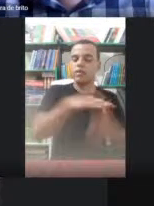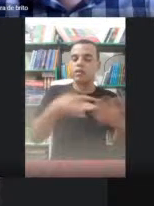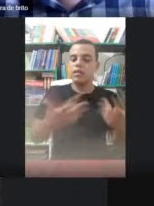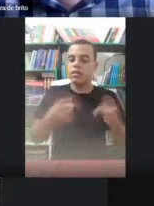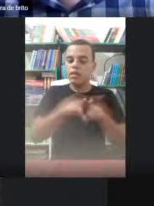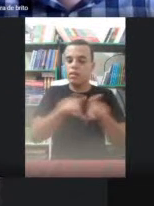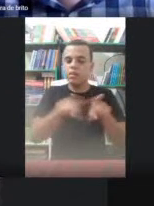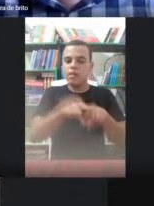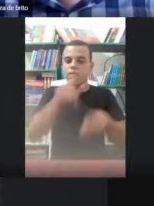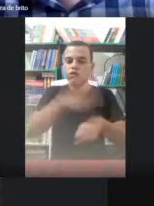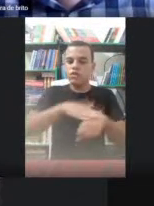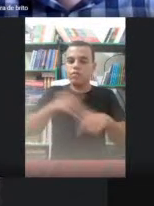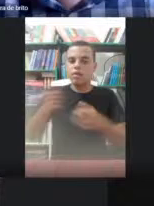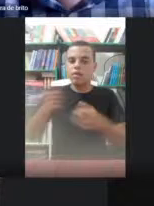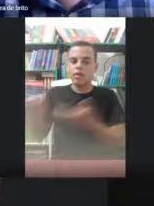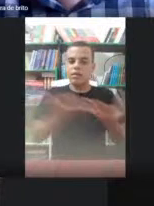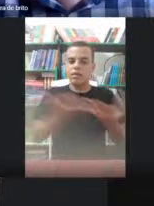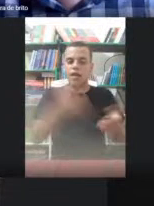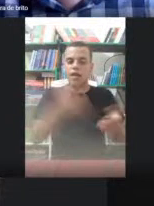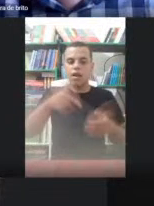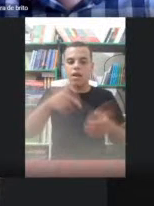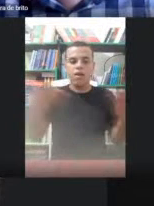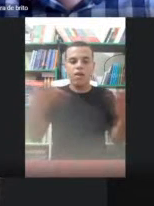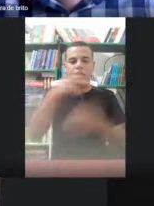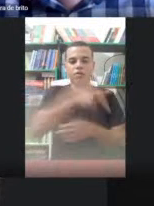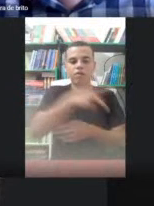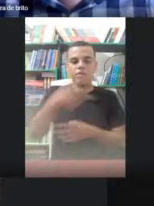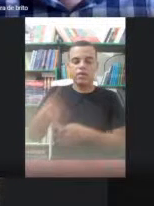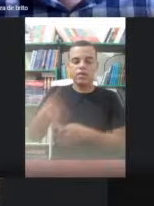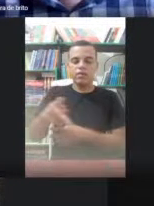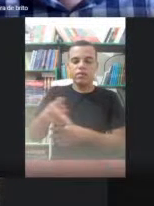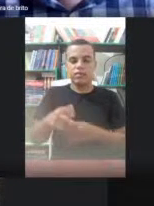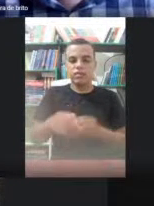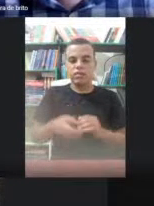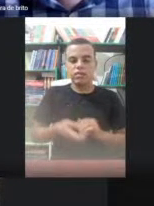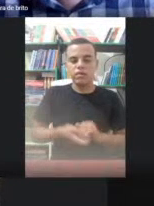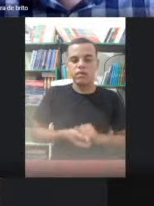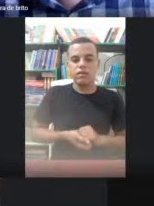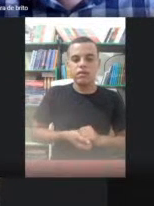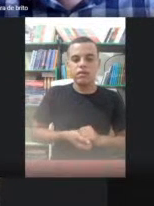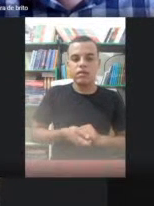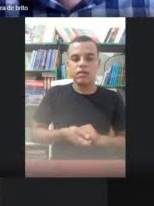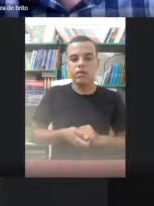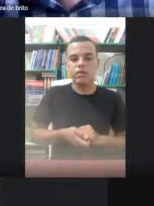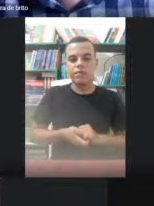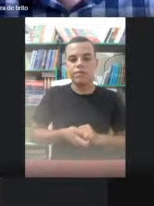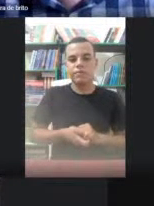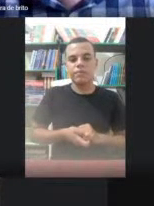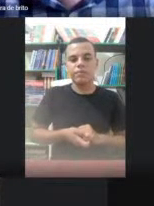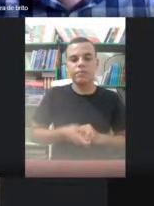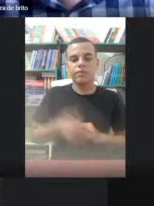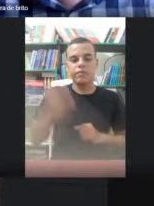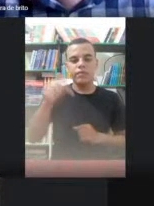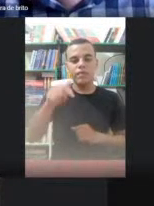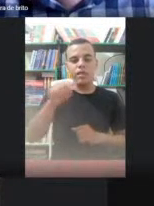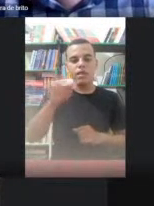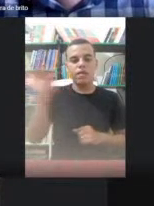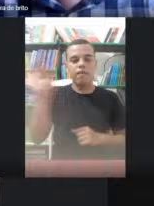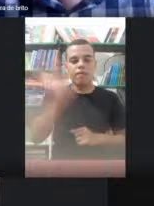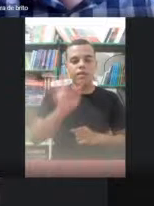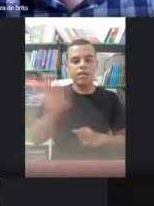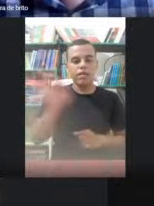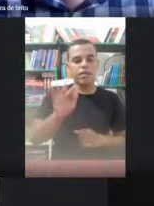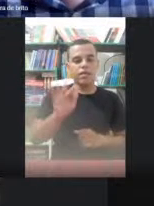chamar aí a professora Ana Cristina de Oliveira Silva, docente da Universidade Federal da Paraíba, que vai estar aqui conosco hoje, falando aí um